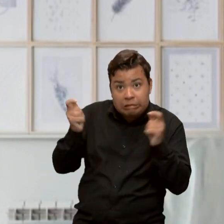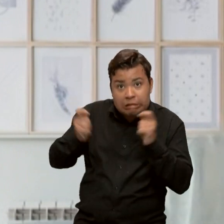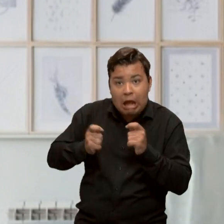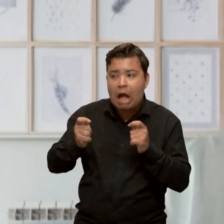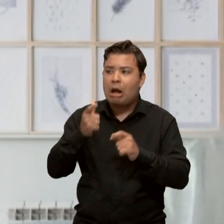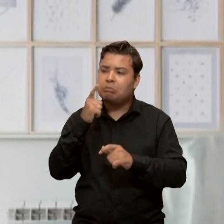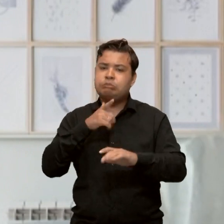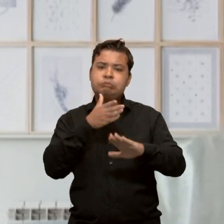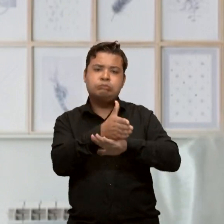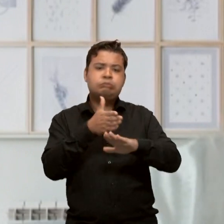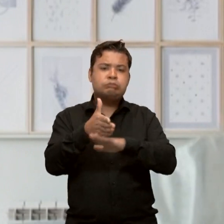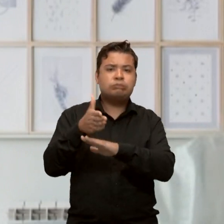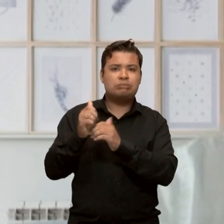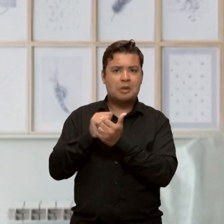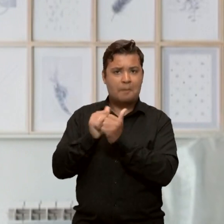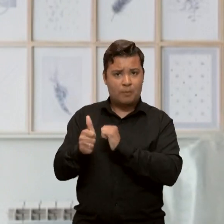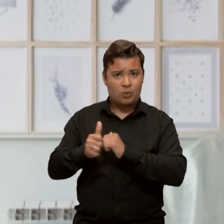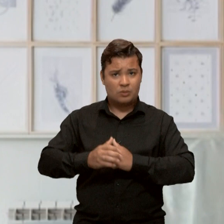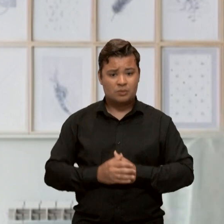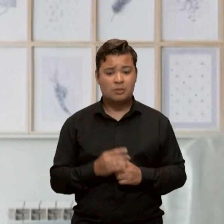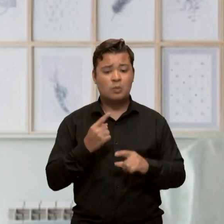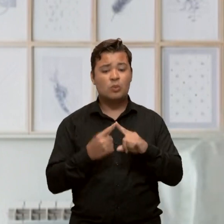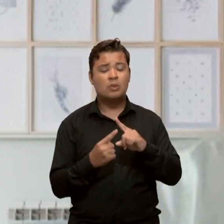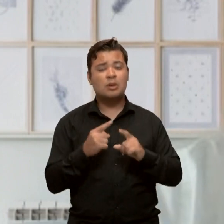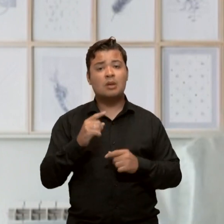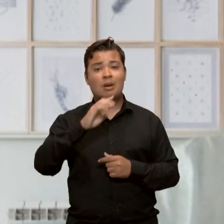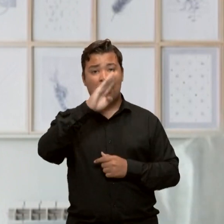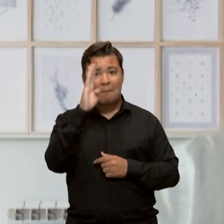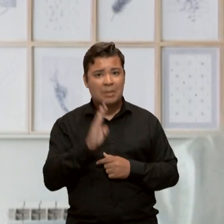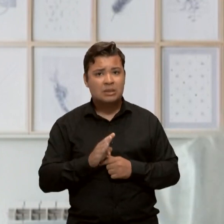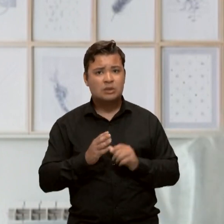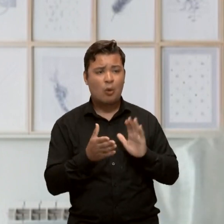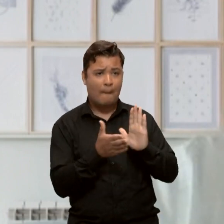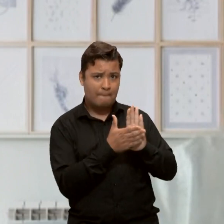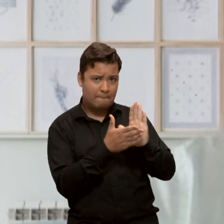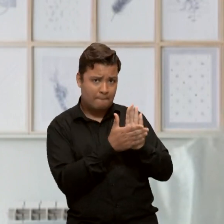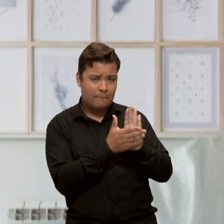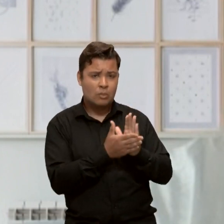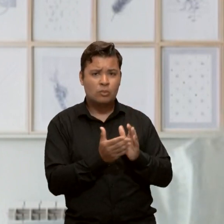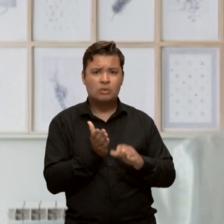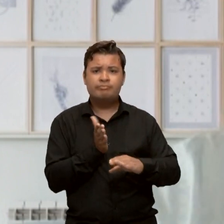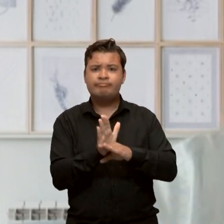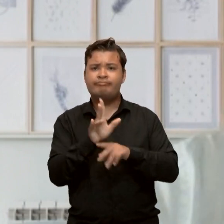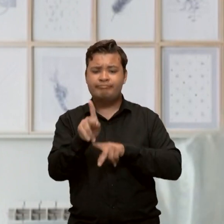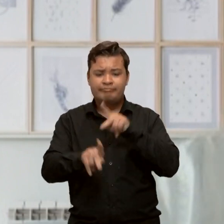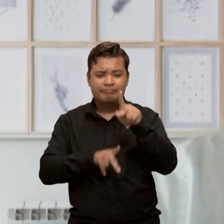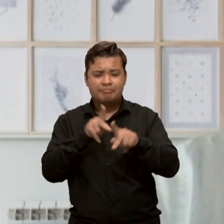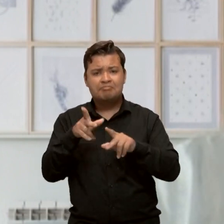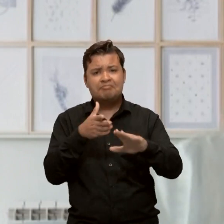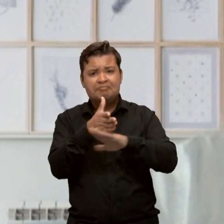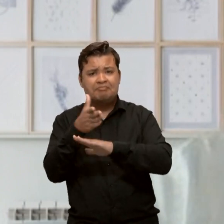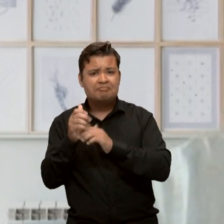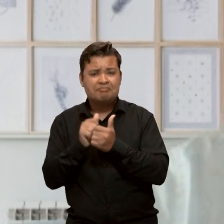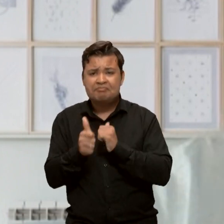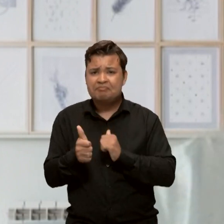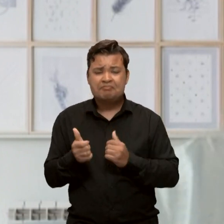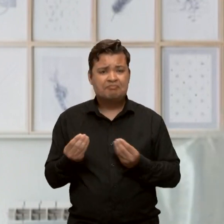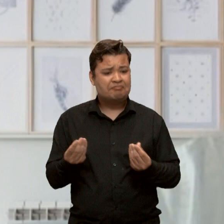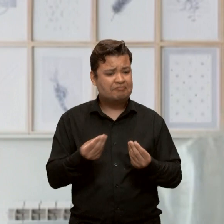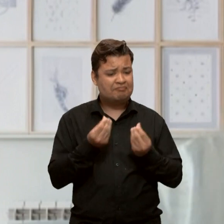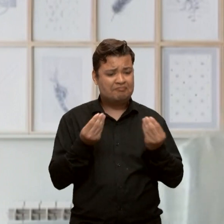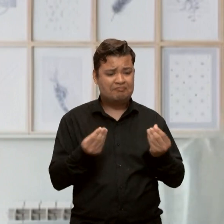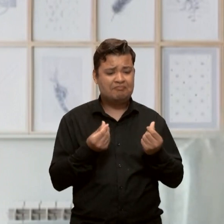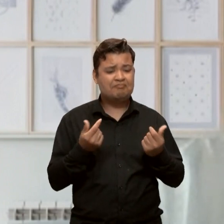as políticas públicas para acesso, para a democratização do acesso de lazer, elas são pífias. Então, tem